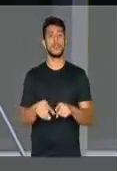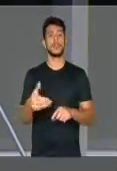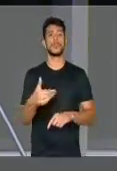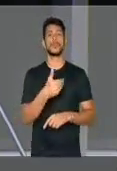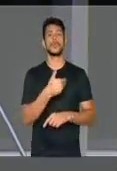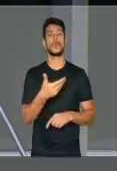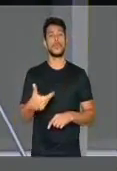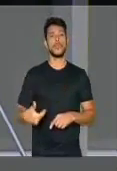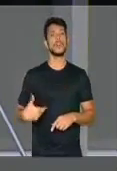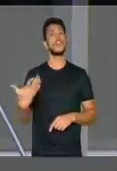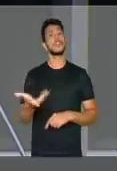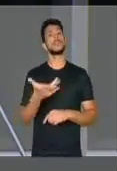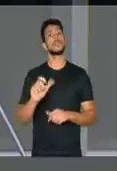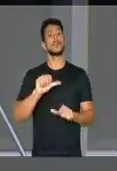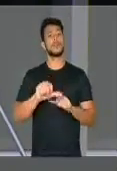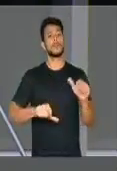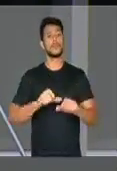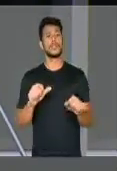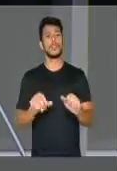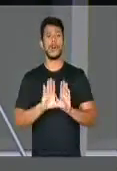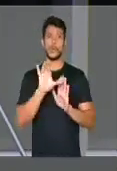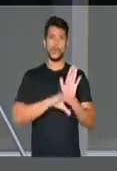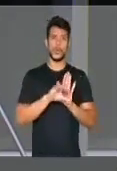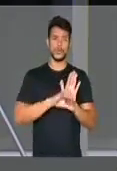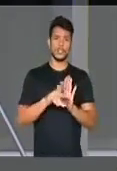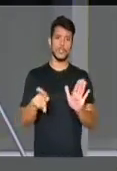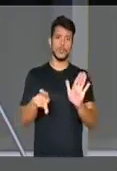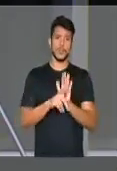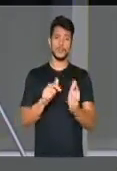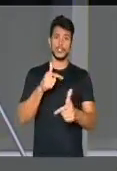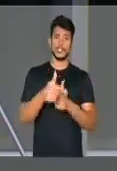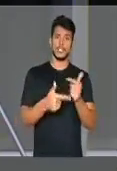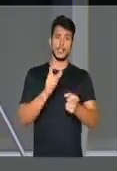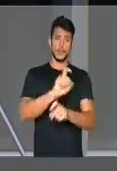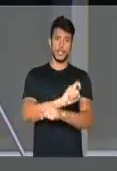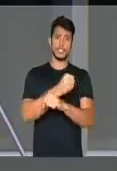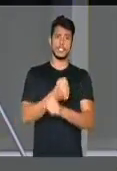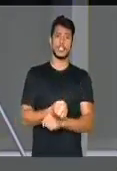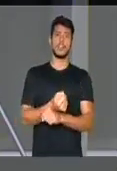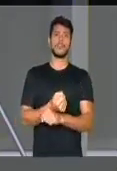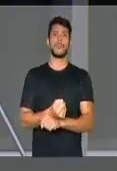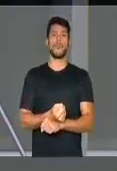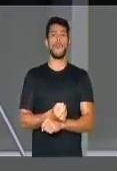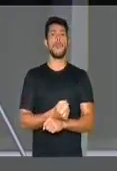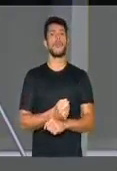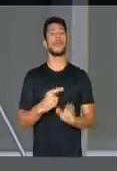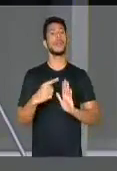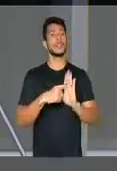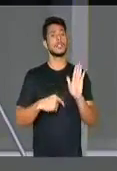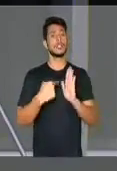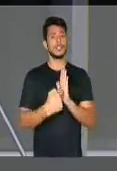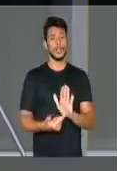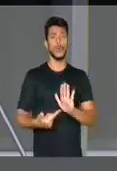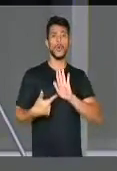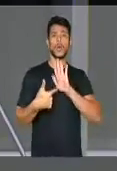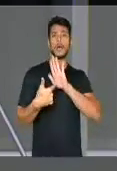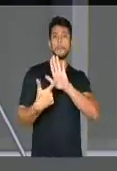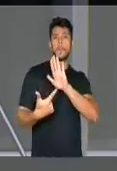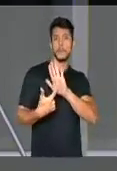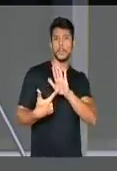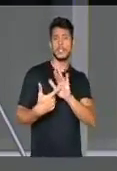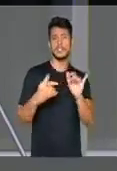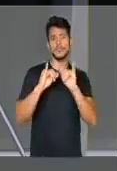escravidão. Cancelou a publicação da lista suja do trabalho escravo, dando aval a